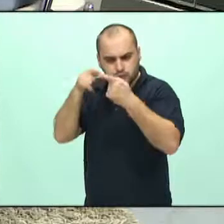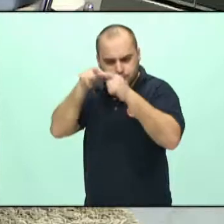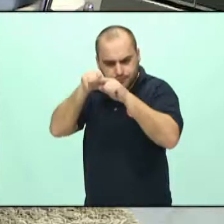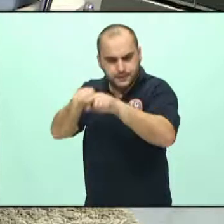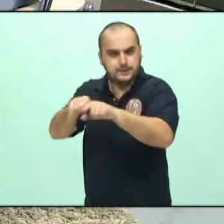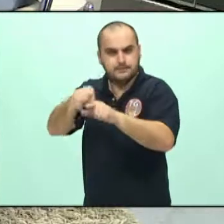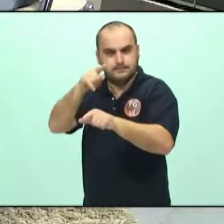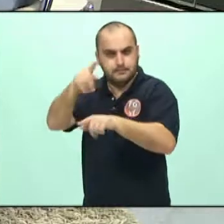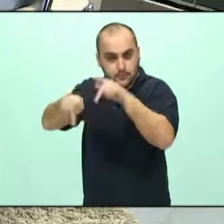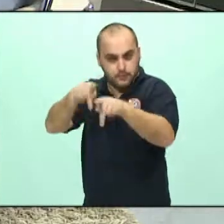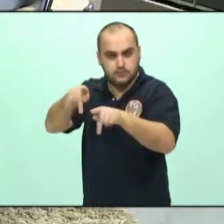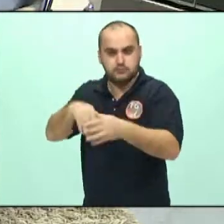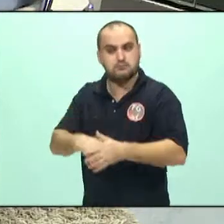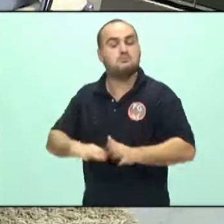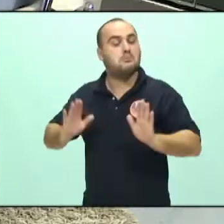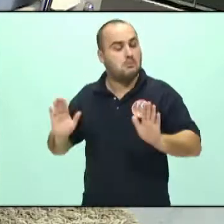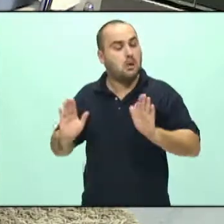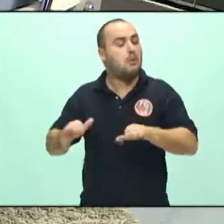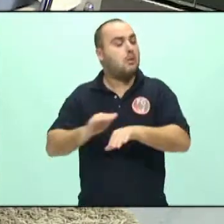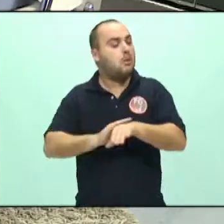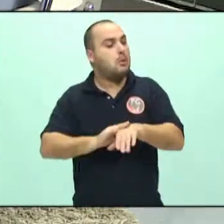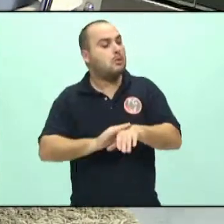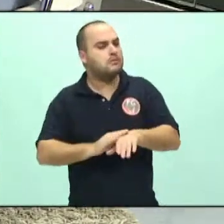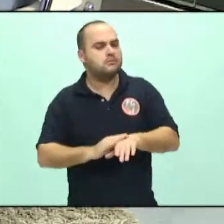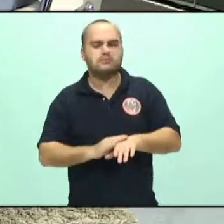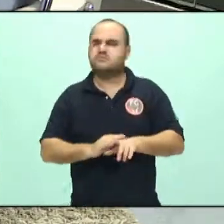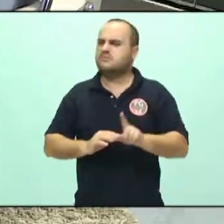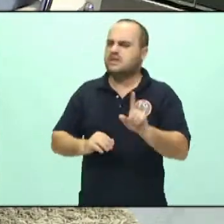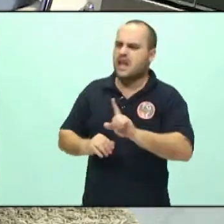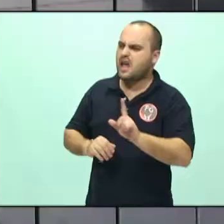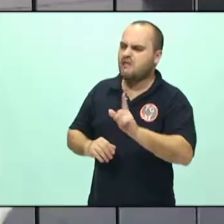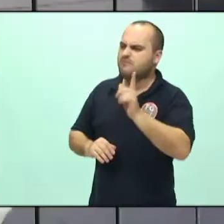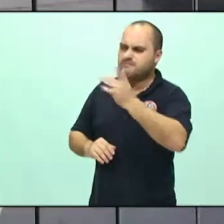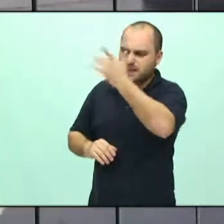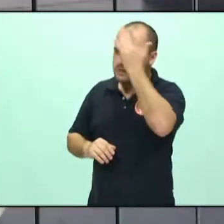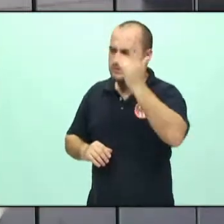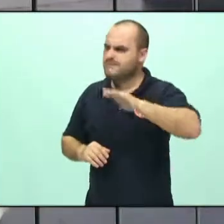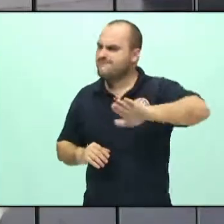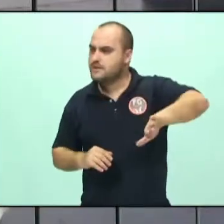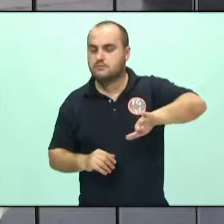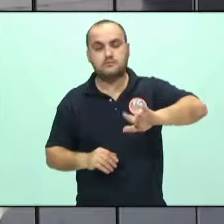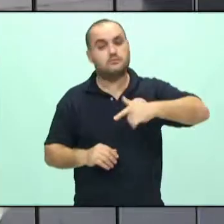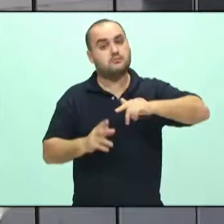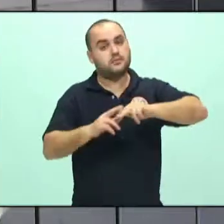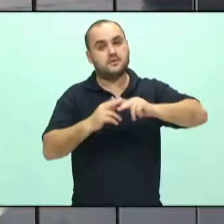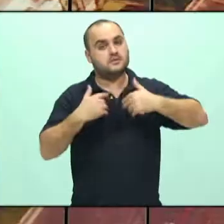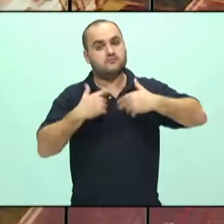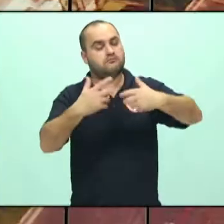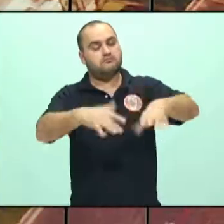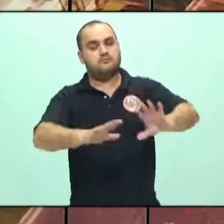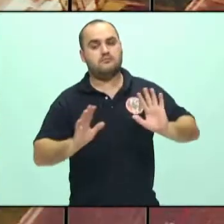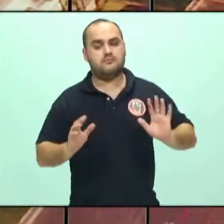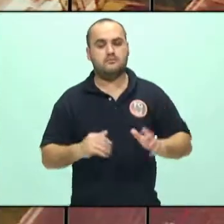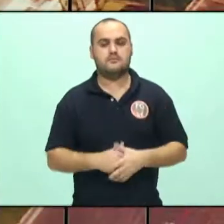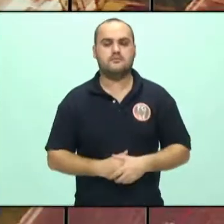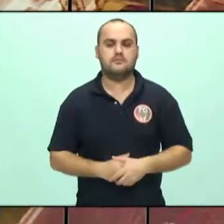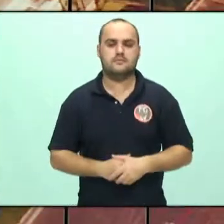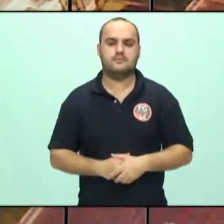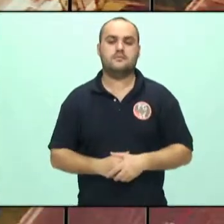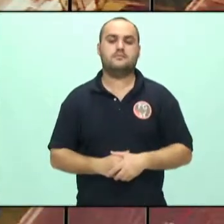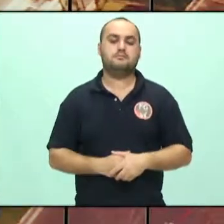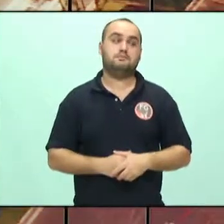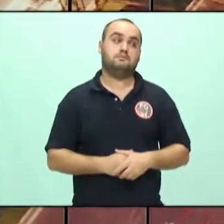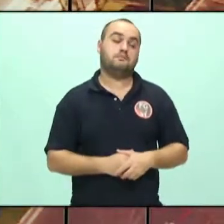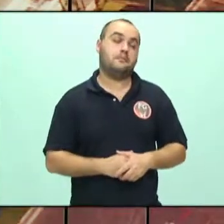São. Então nós podemos conversar. Ah, não, são pessoas... Então, de minha parte, não dá para conversar. Vamos ter que